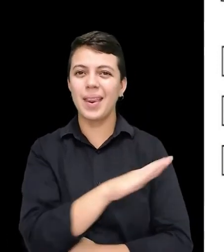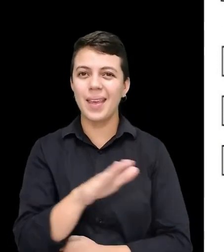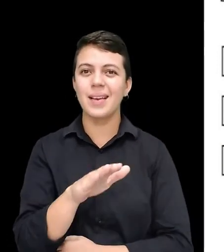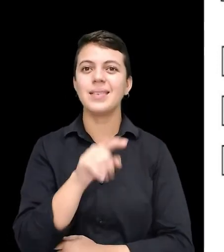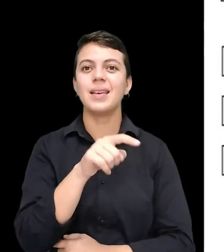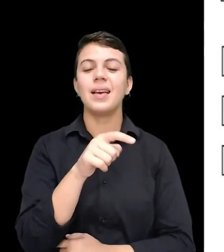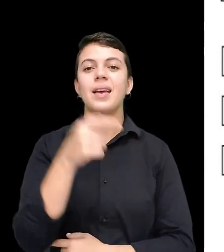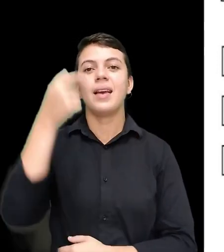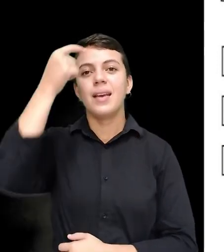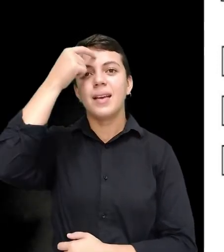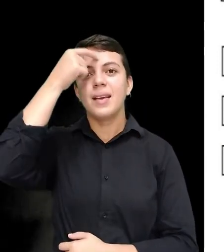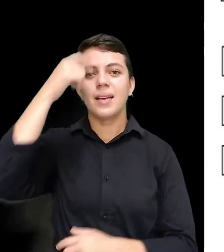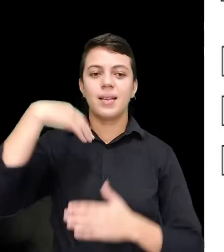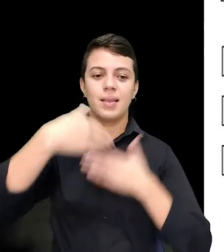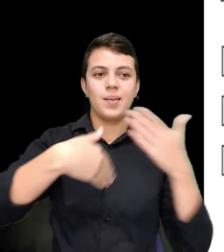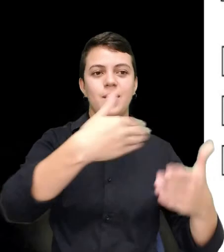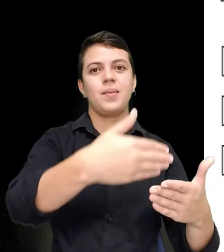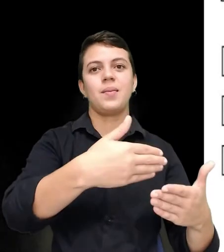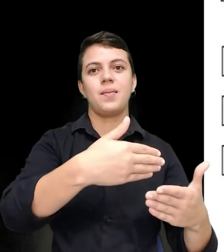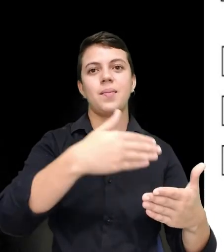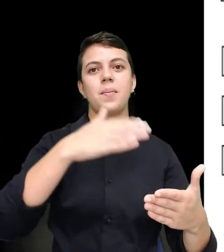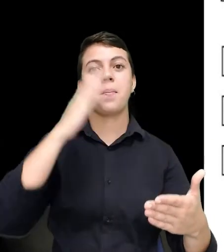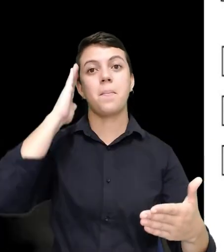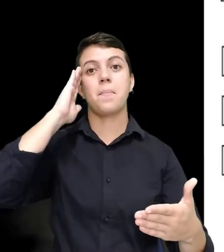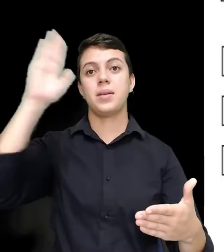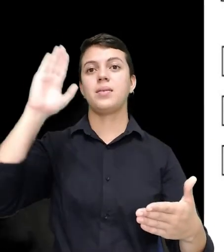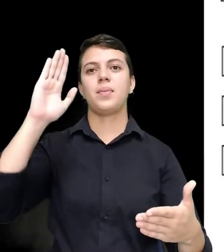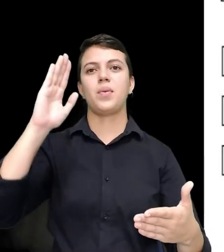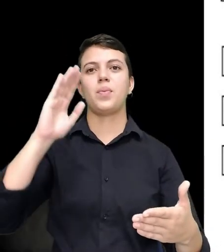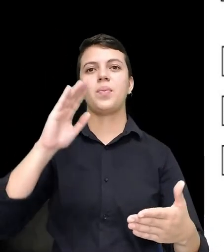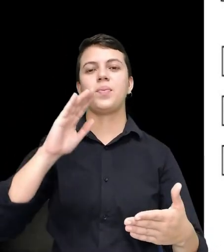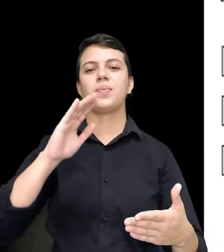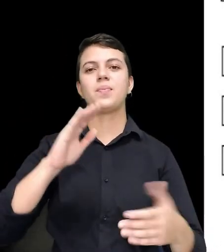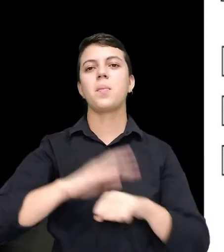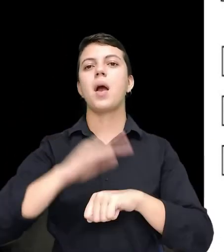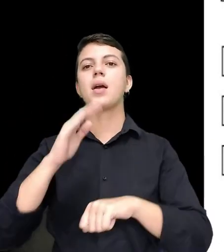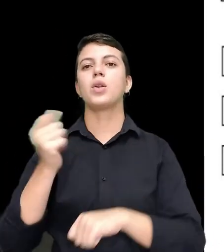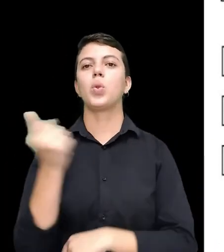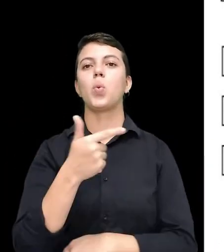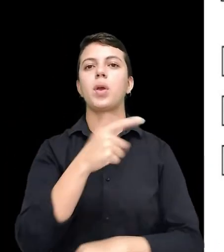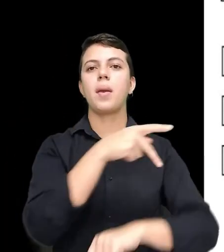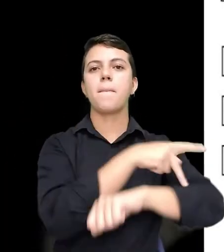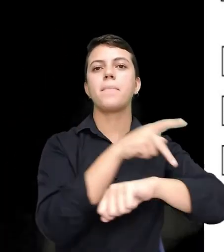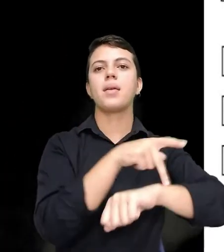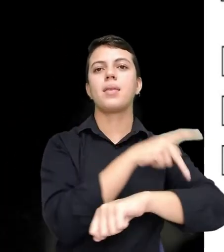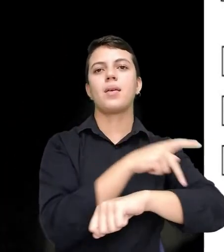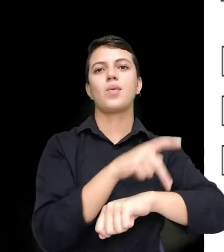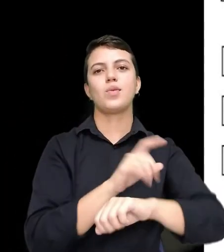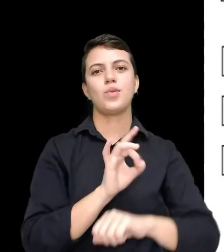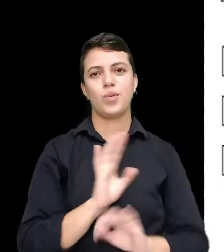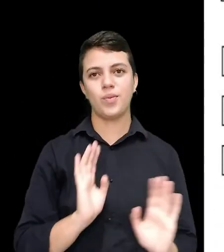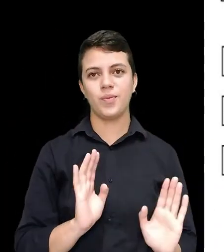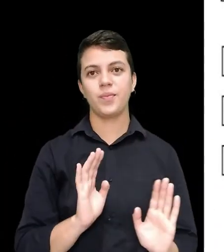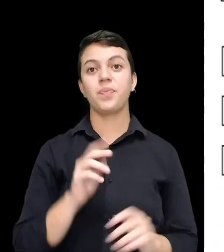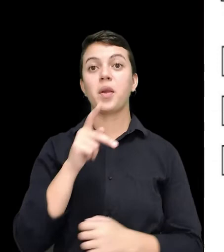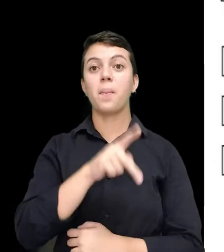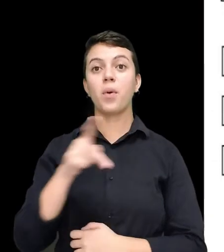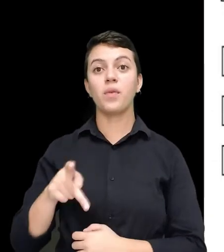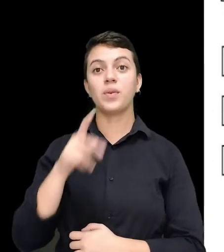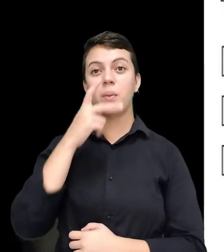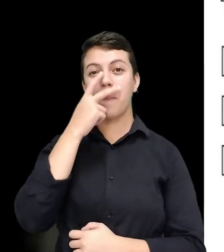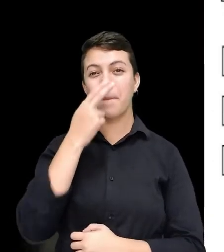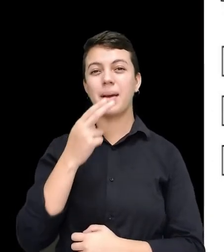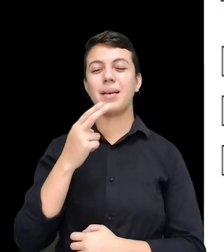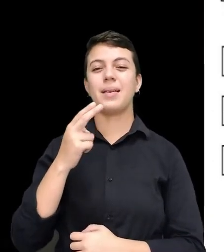psicológico, muito mais do que o pedagógico. Então, o professor, ele é esse especialista em